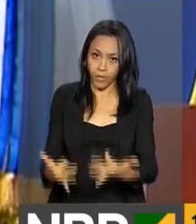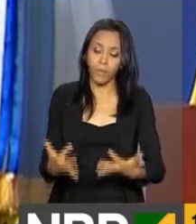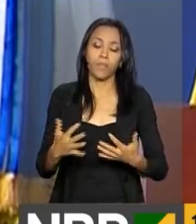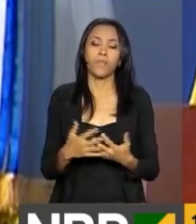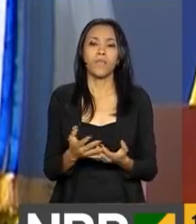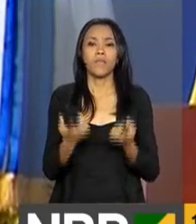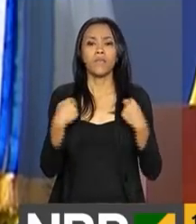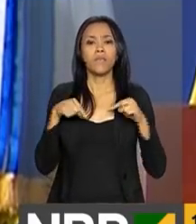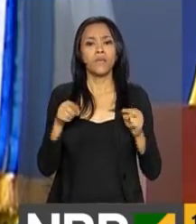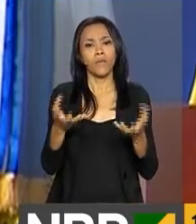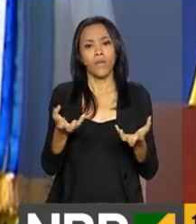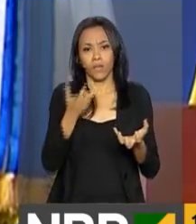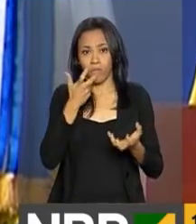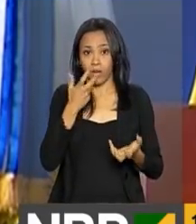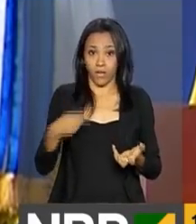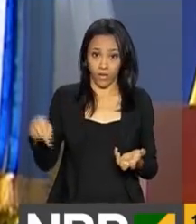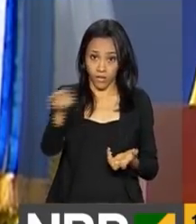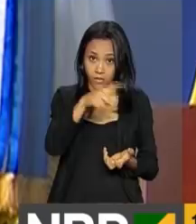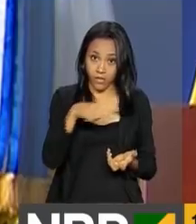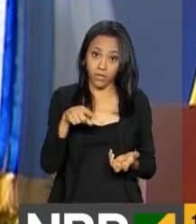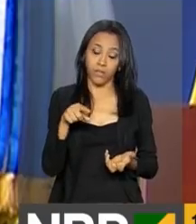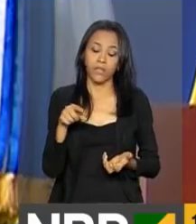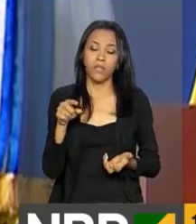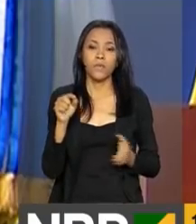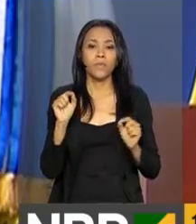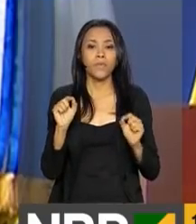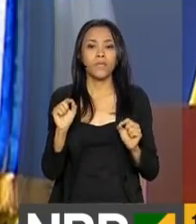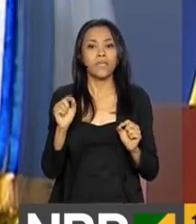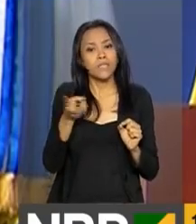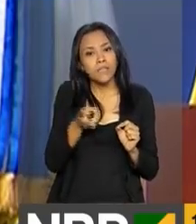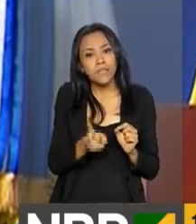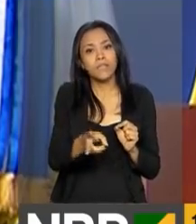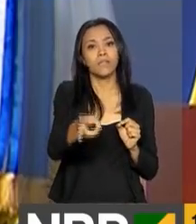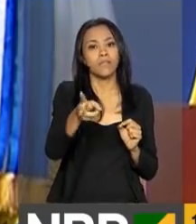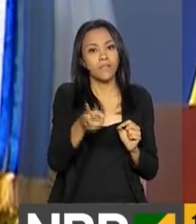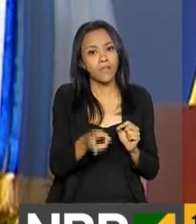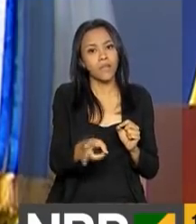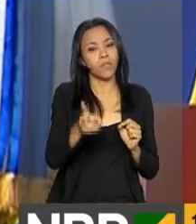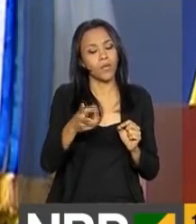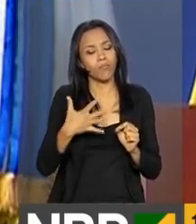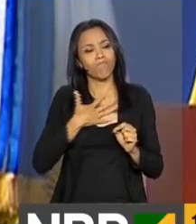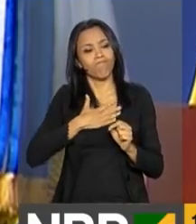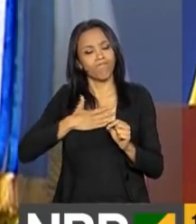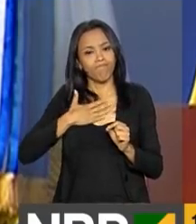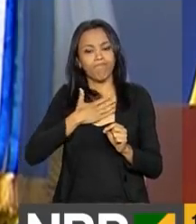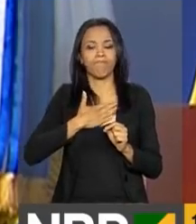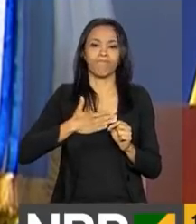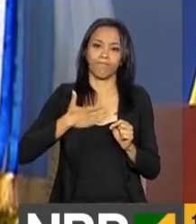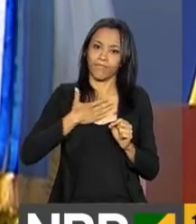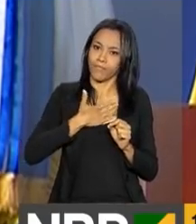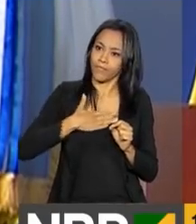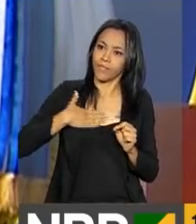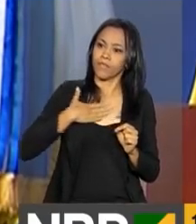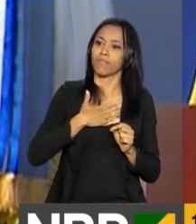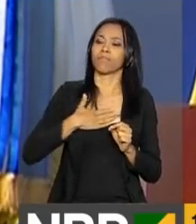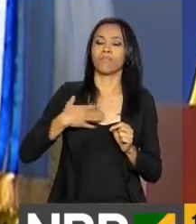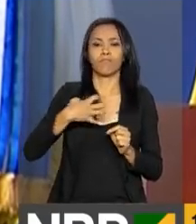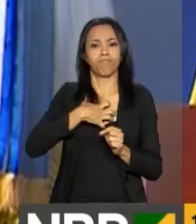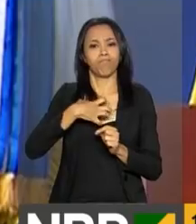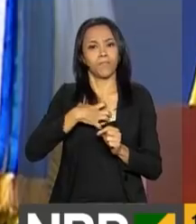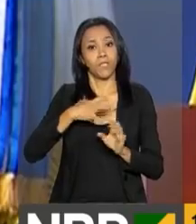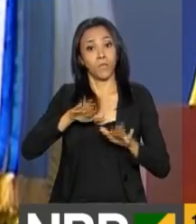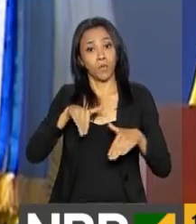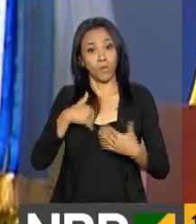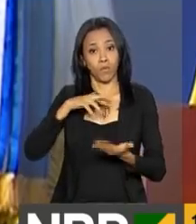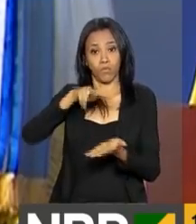sem nenhuma formalidade, né, dizer sempre que eu renovo a minha satisfação quando me dirijo aos nossos